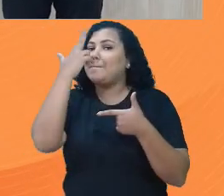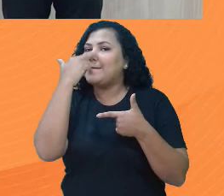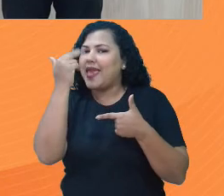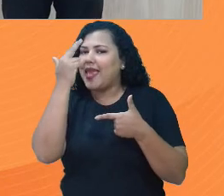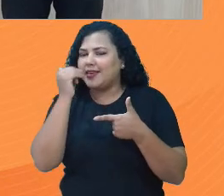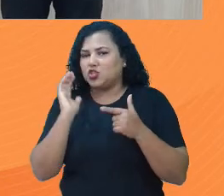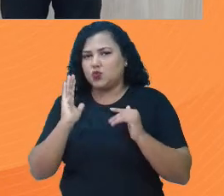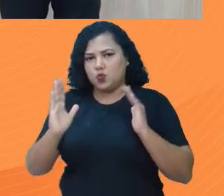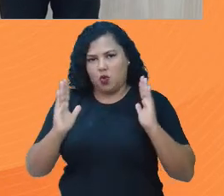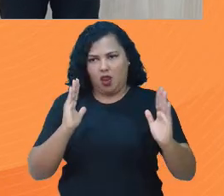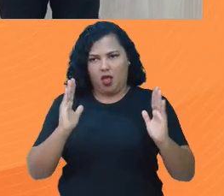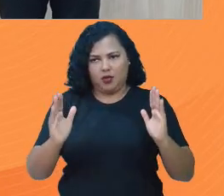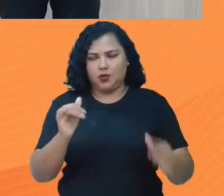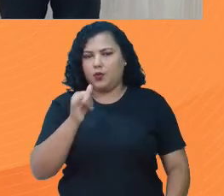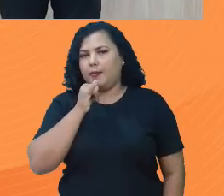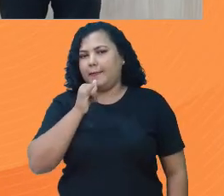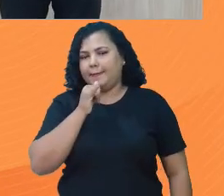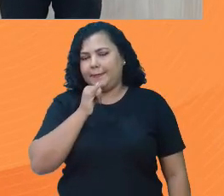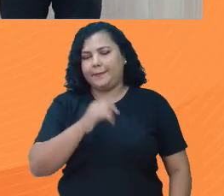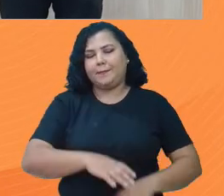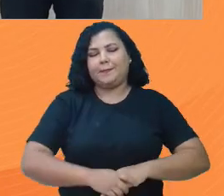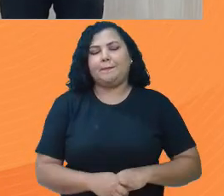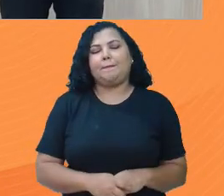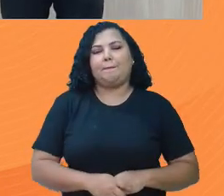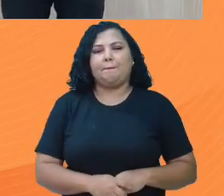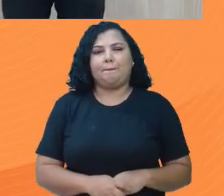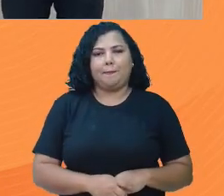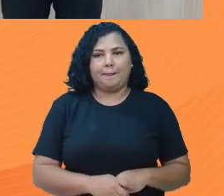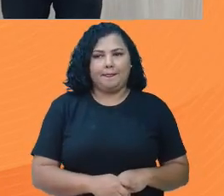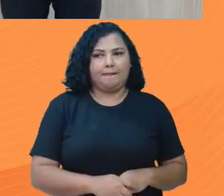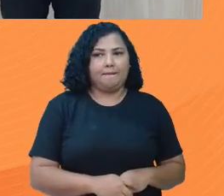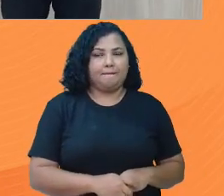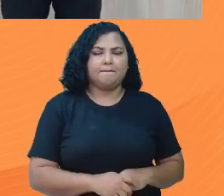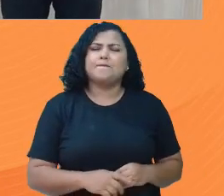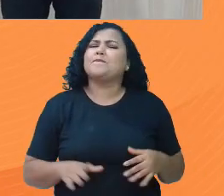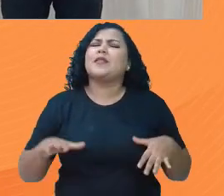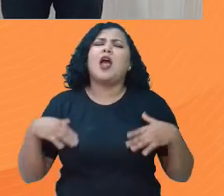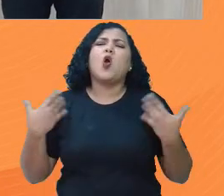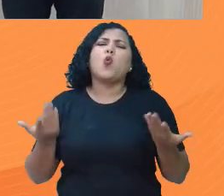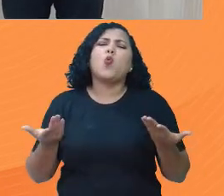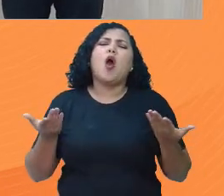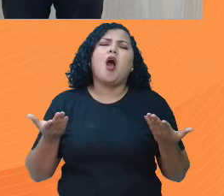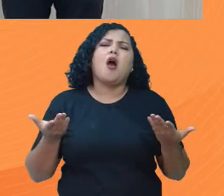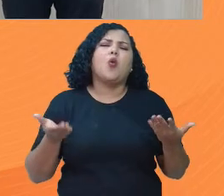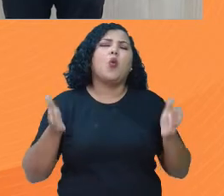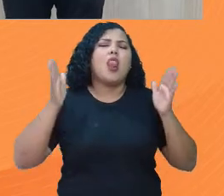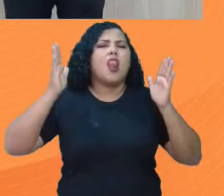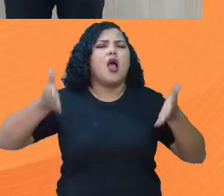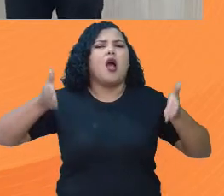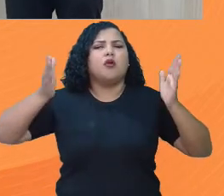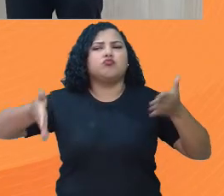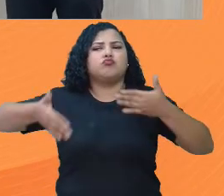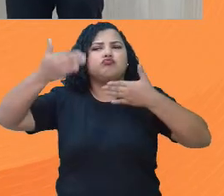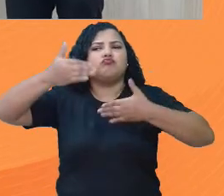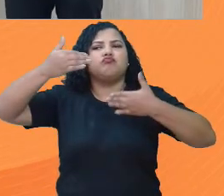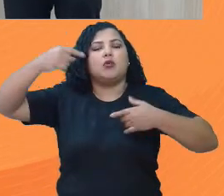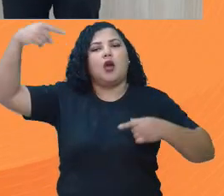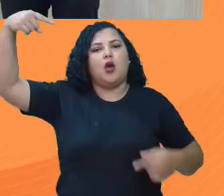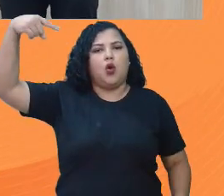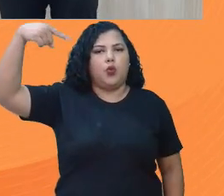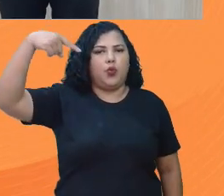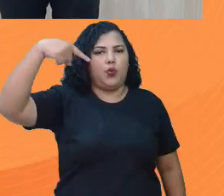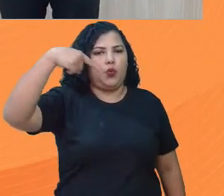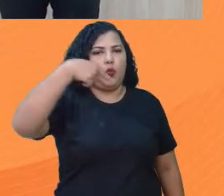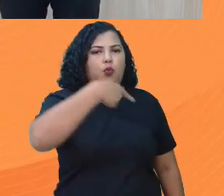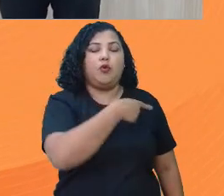aí de ângulos colaterais, né? São ângulos que estão do mesmo lado. E que lado é esse, Pedro? O lado é essa retinha